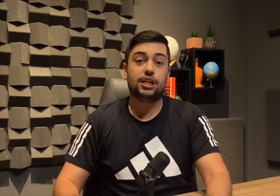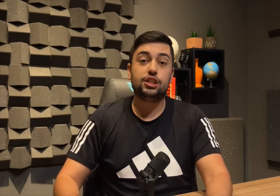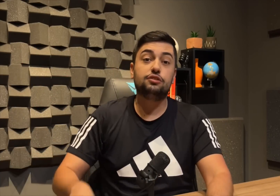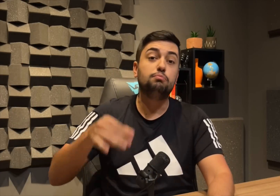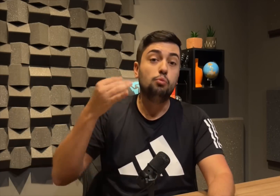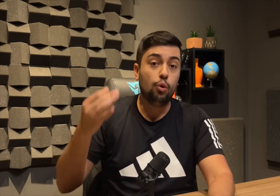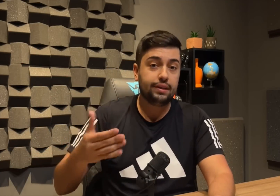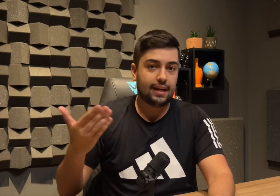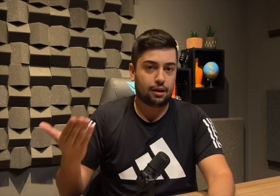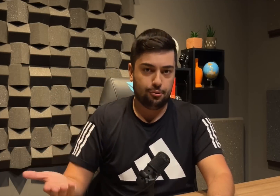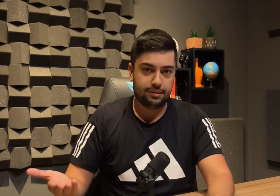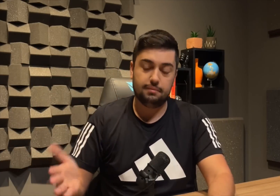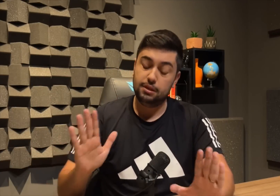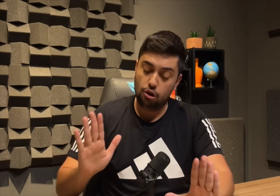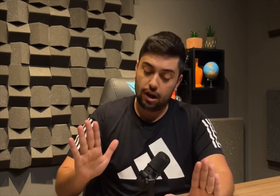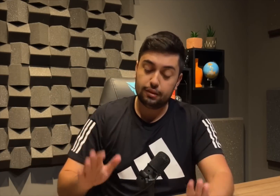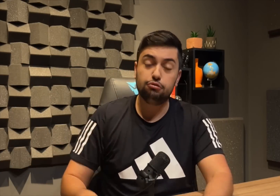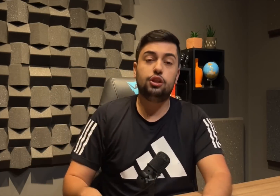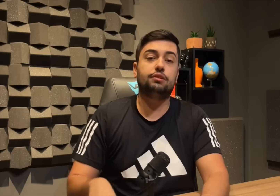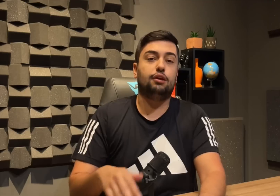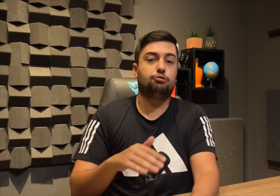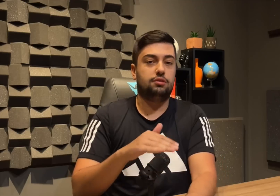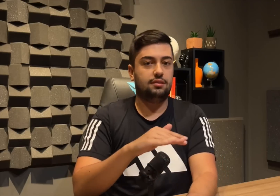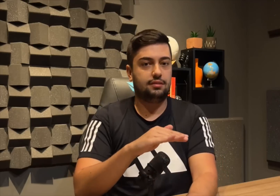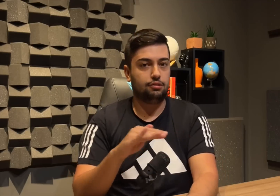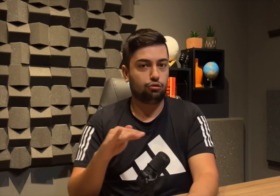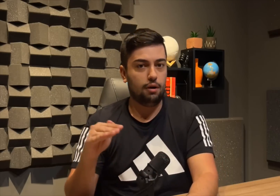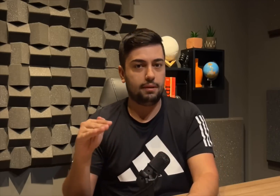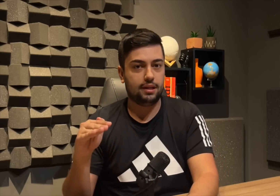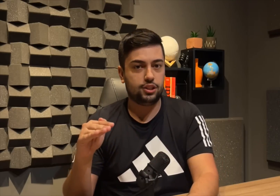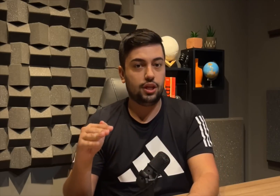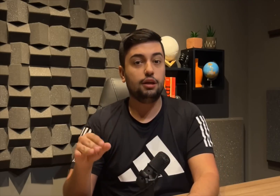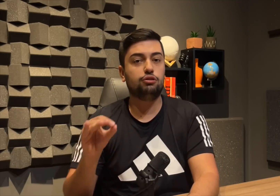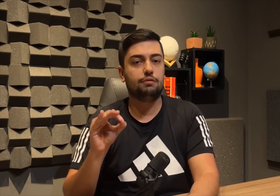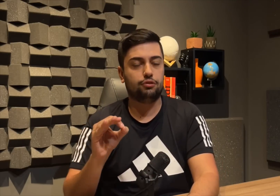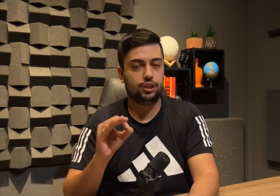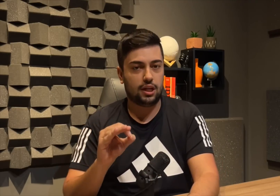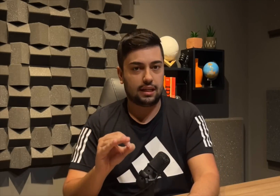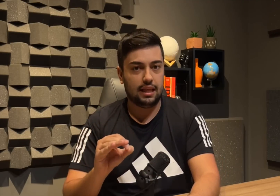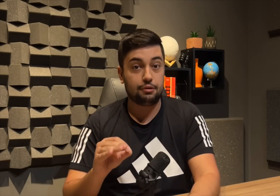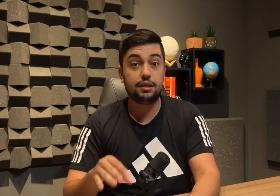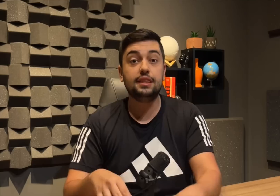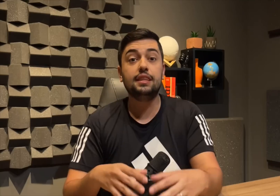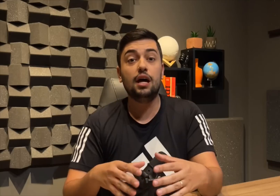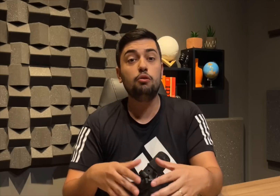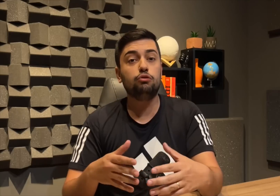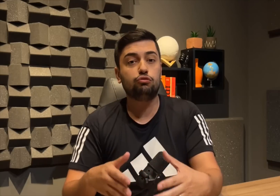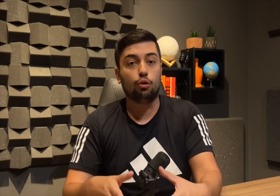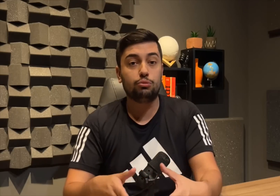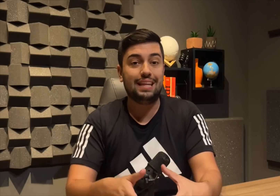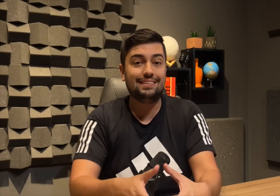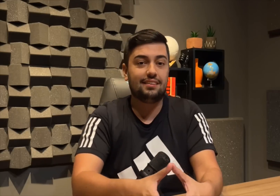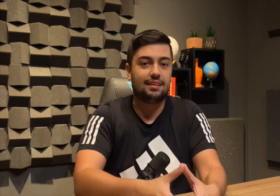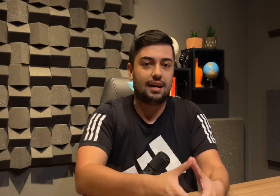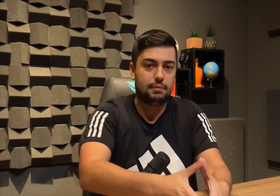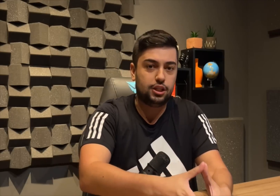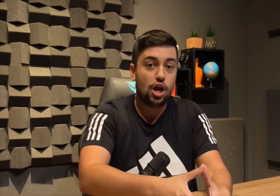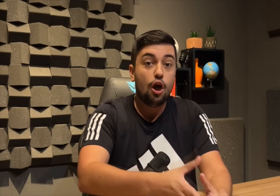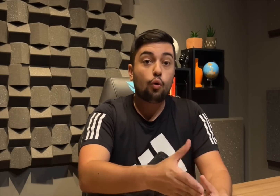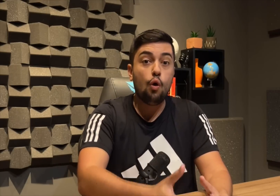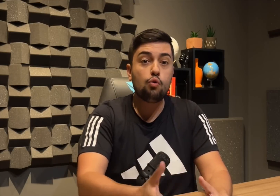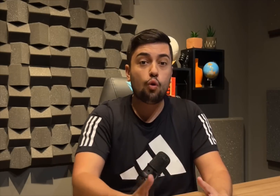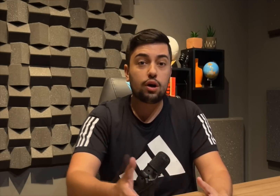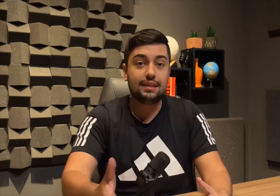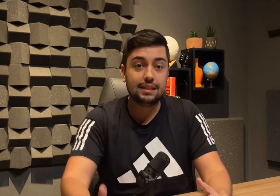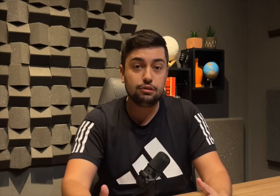ele já diz muita coisa e olha Do jeito que as coisas estão atualmente eu já vou deixar claro que não estou necessariamente